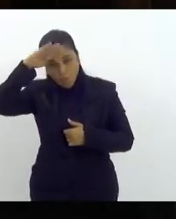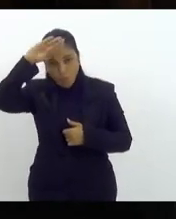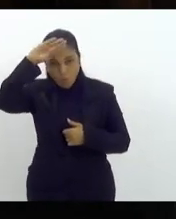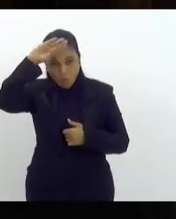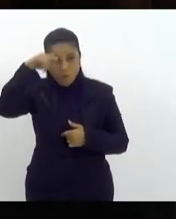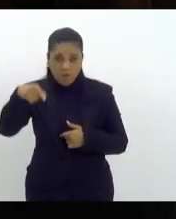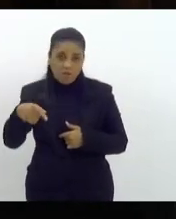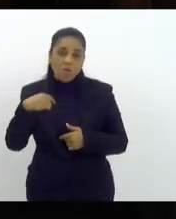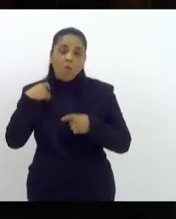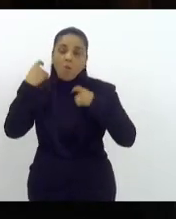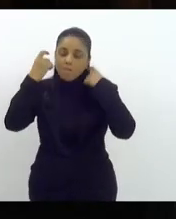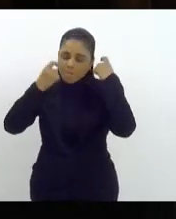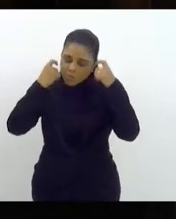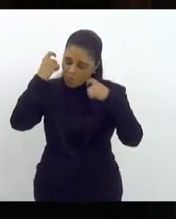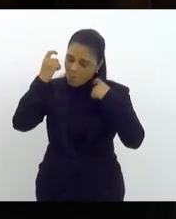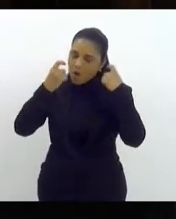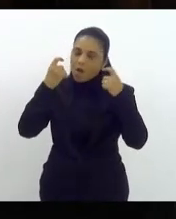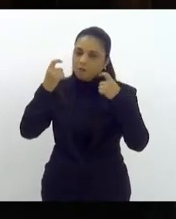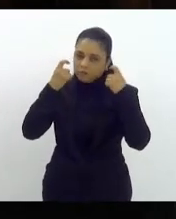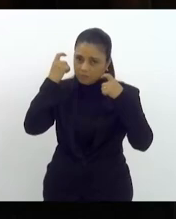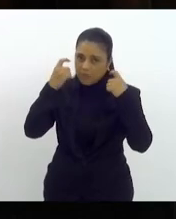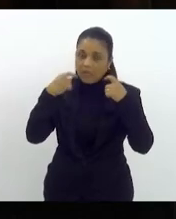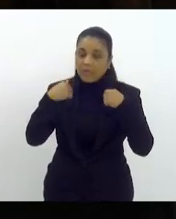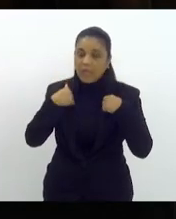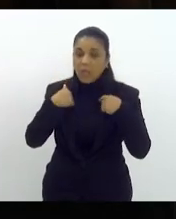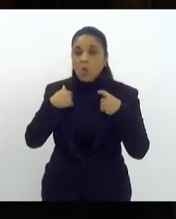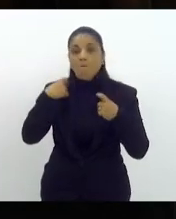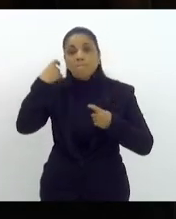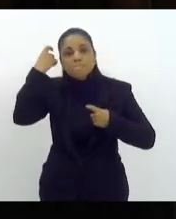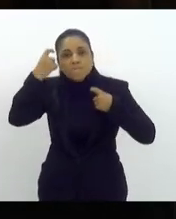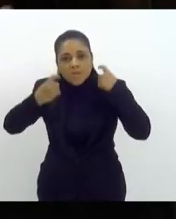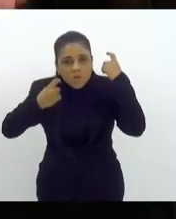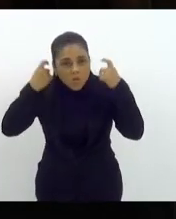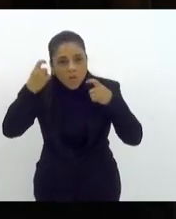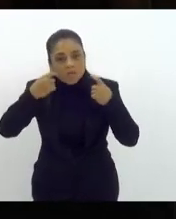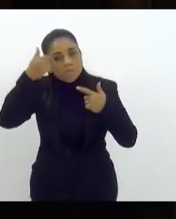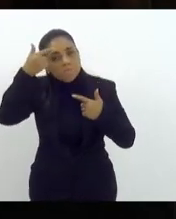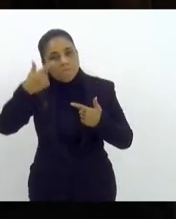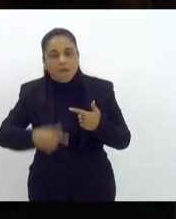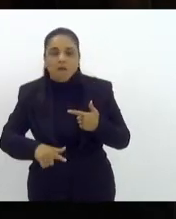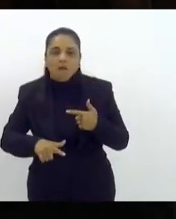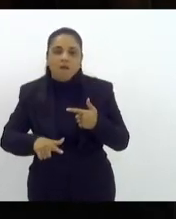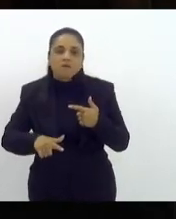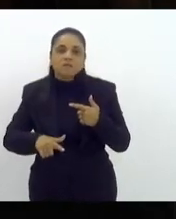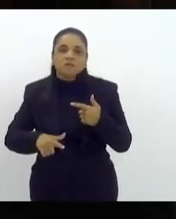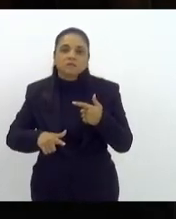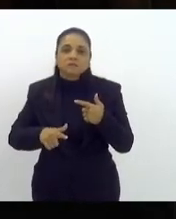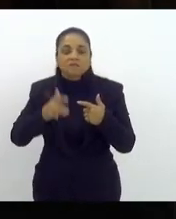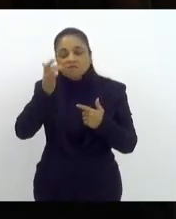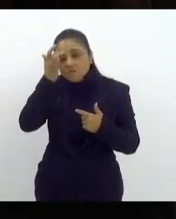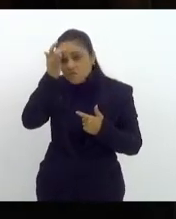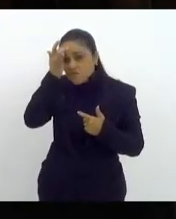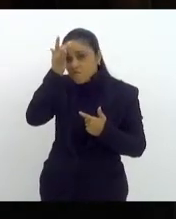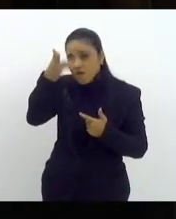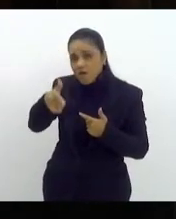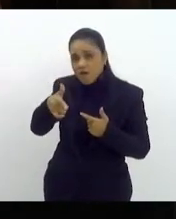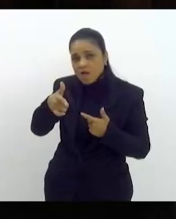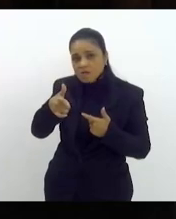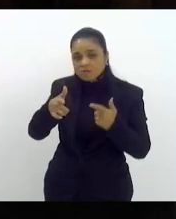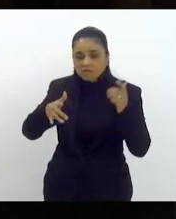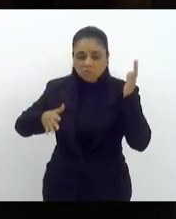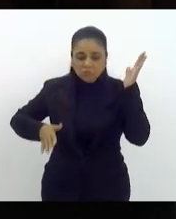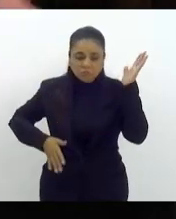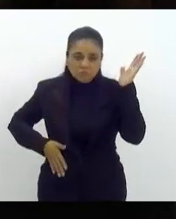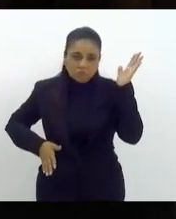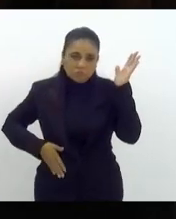tenho essa preocupação também mas estou ficando agora mais preocupado que da forma como está ficando facilitado para os